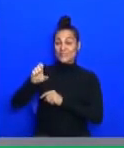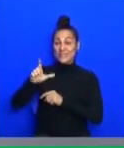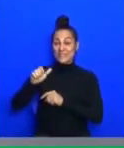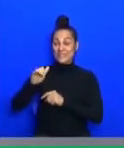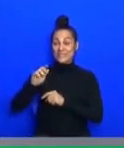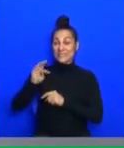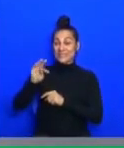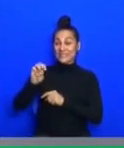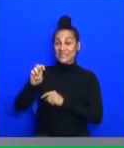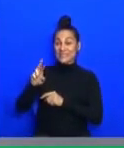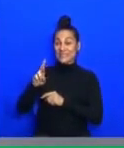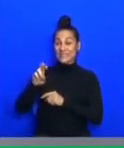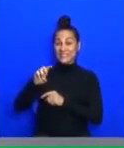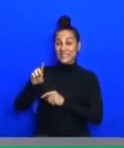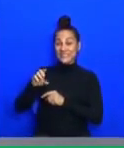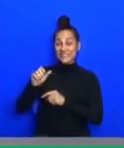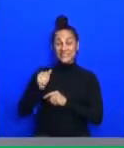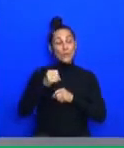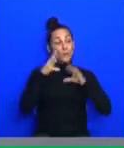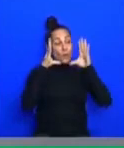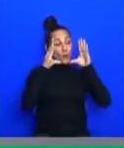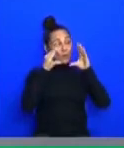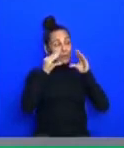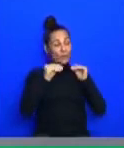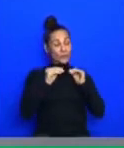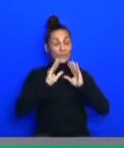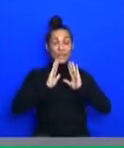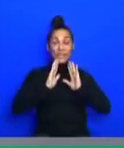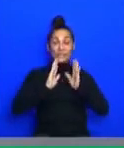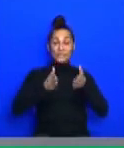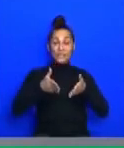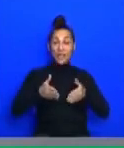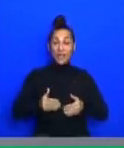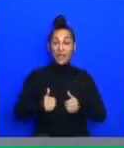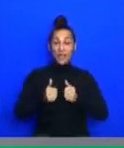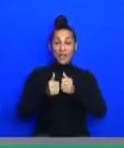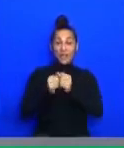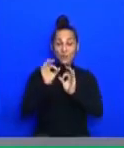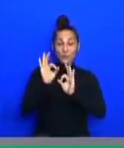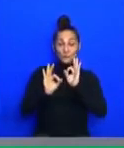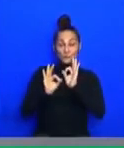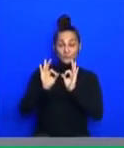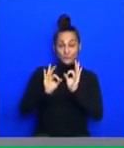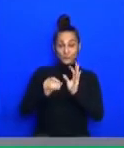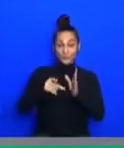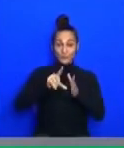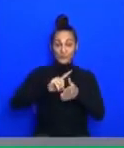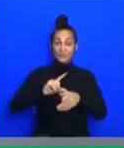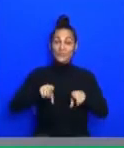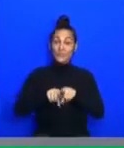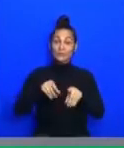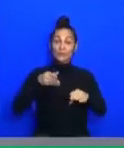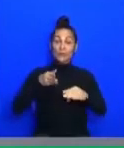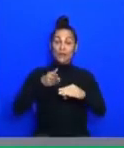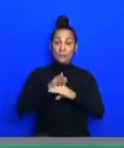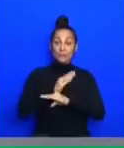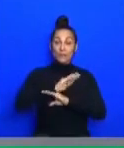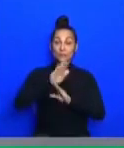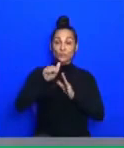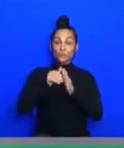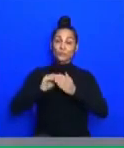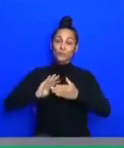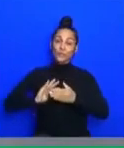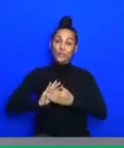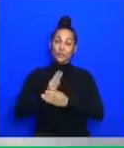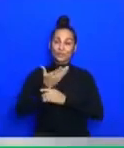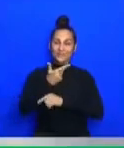Tereza Alves. Muito boa noite. Boa noite. Elas já acompanharam todos os procedimentos prévios e agora também vão validar